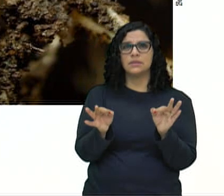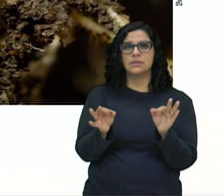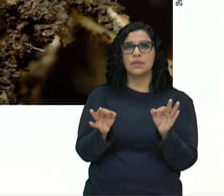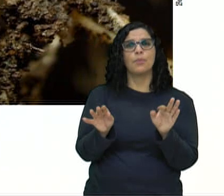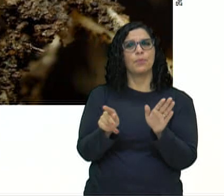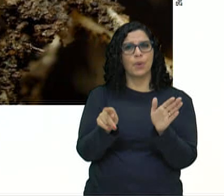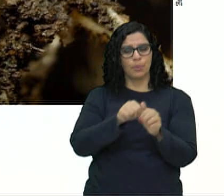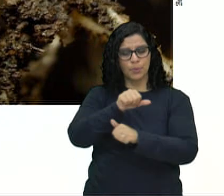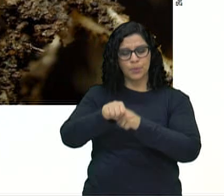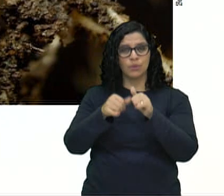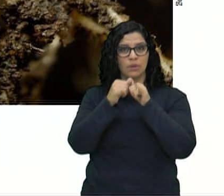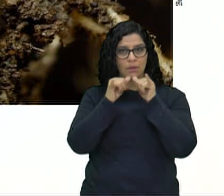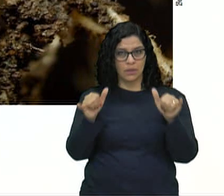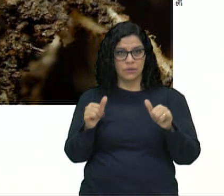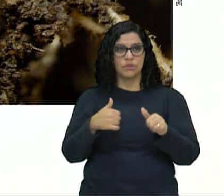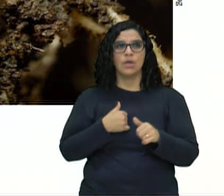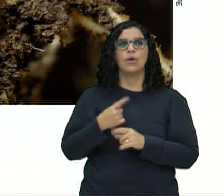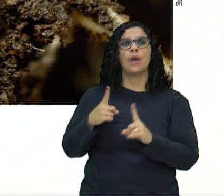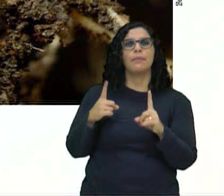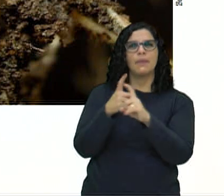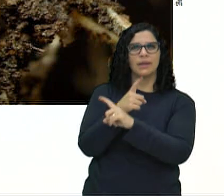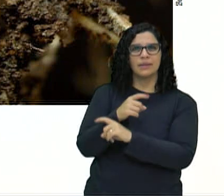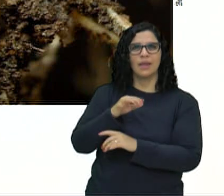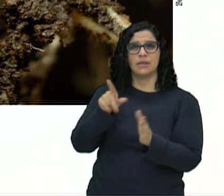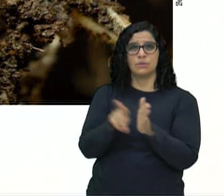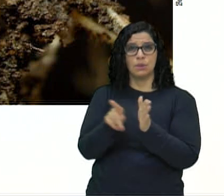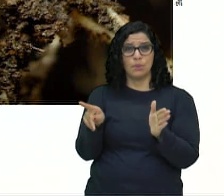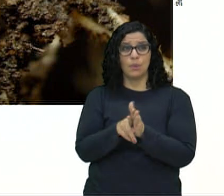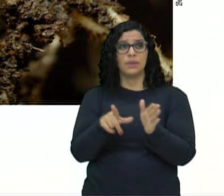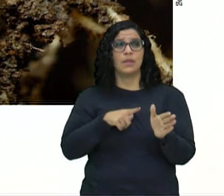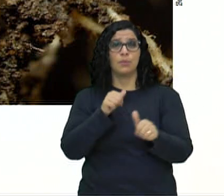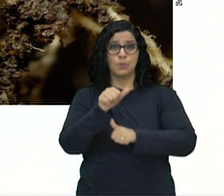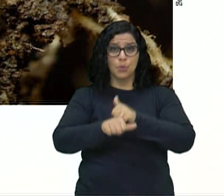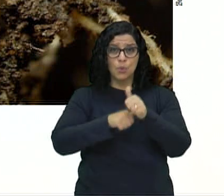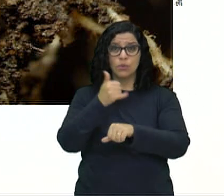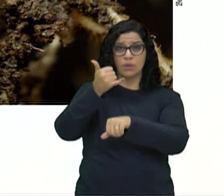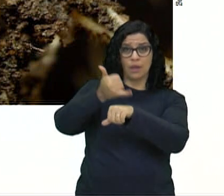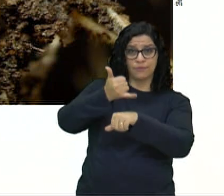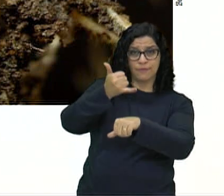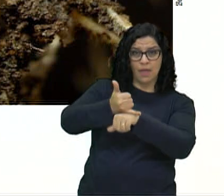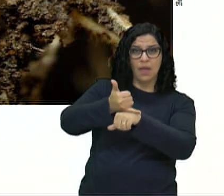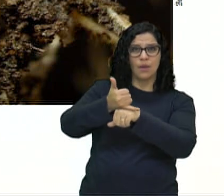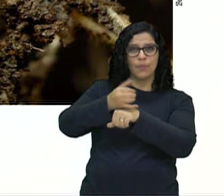Olá, algumas bactérias oxidam os compostos de ferro,